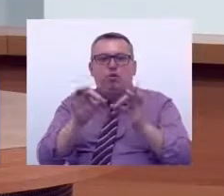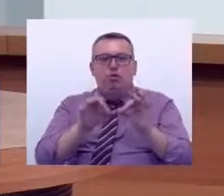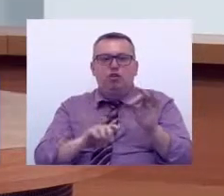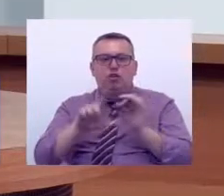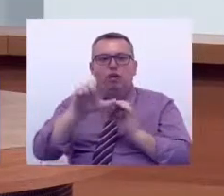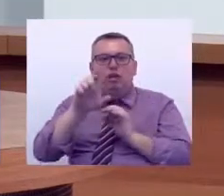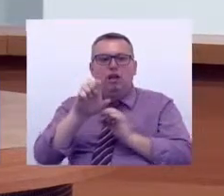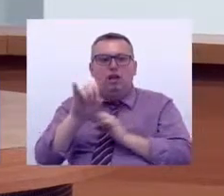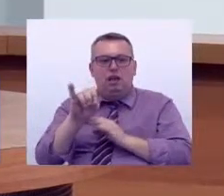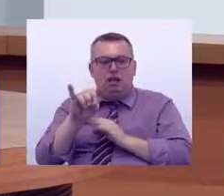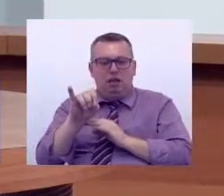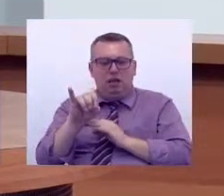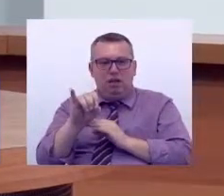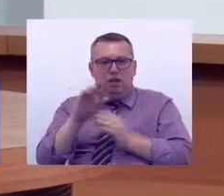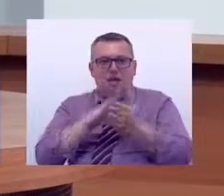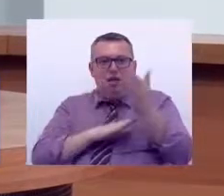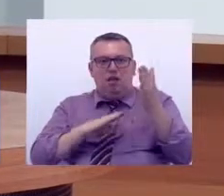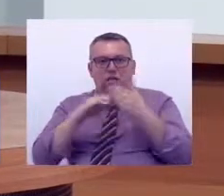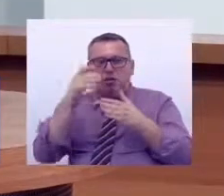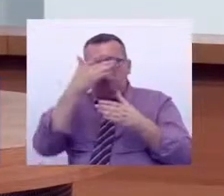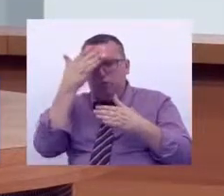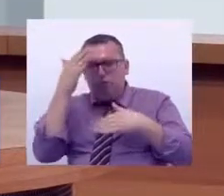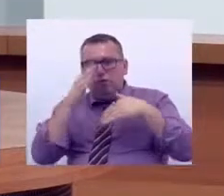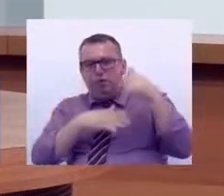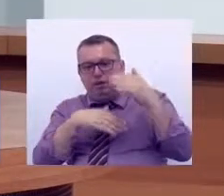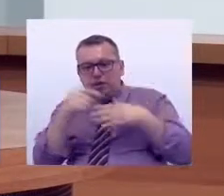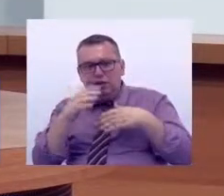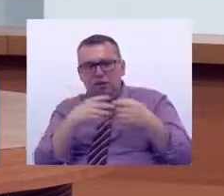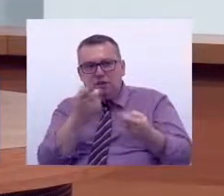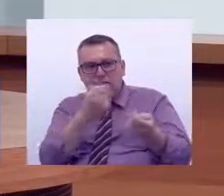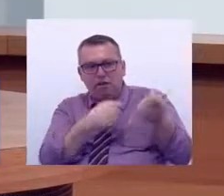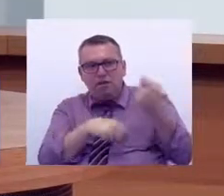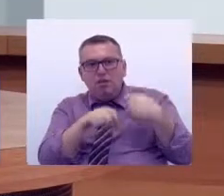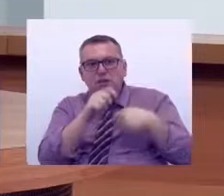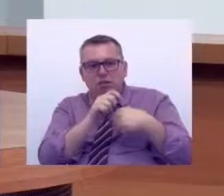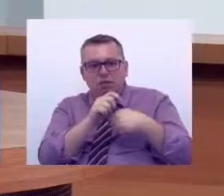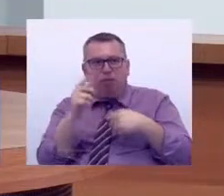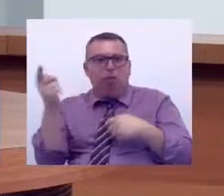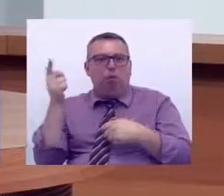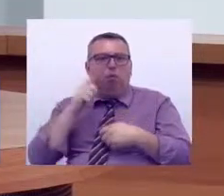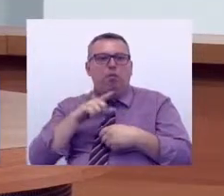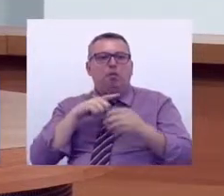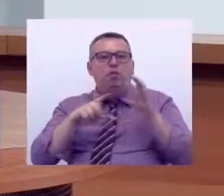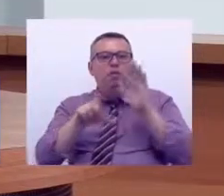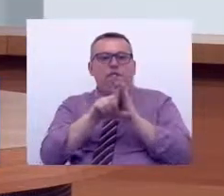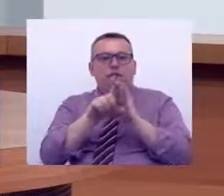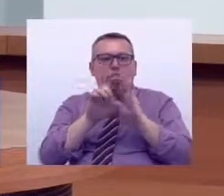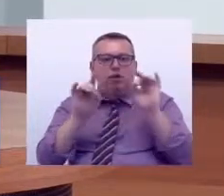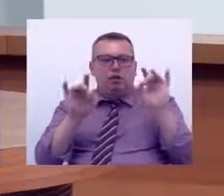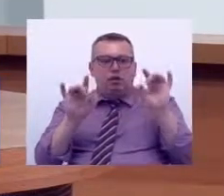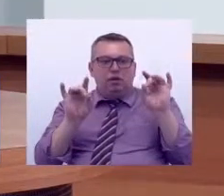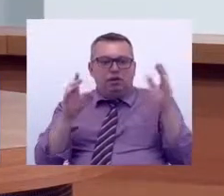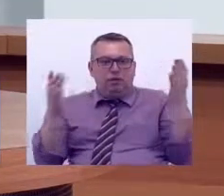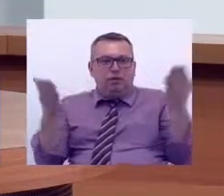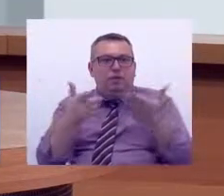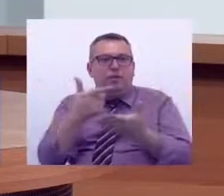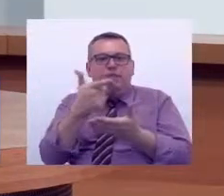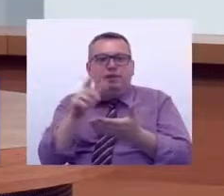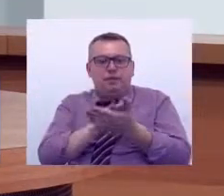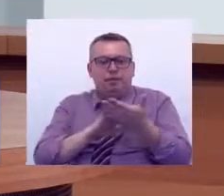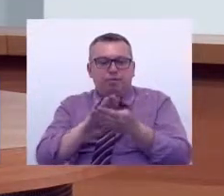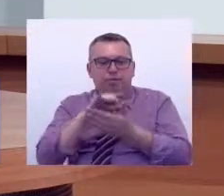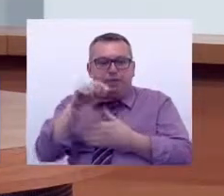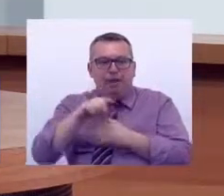Ou seja, eu acho que todos aqueles que praticam o comércio do food truck merecem ter uma lei específica. Hoje não existe nada parecido